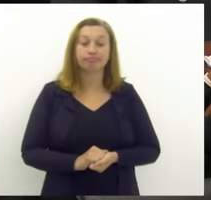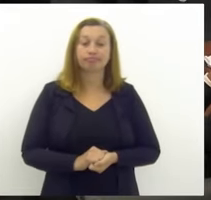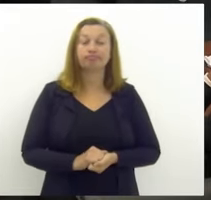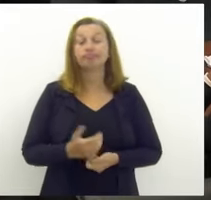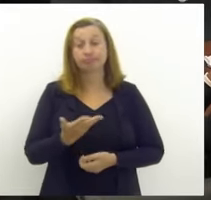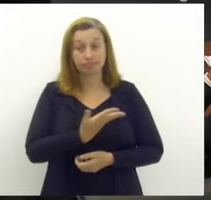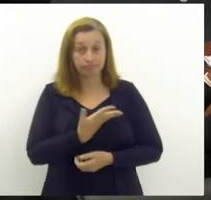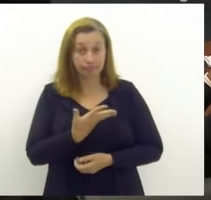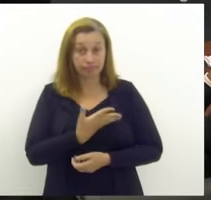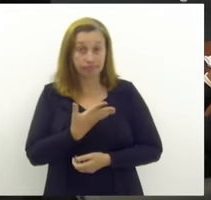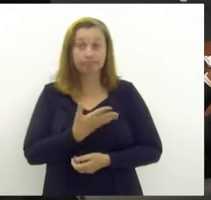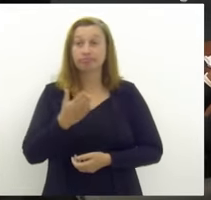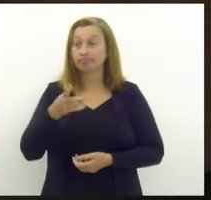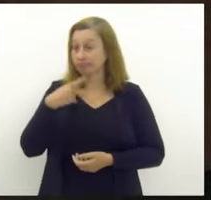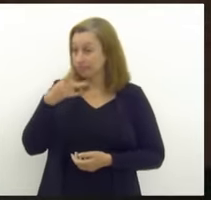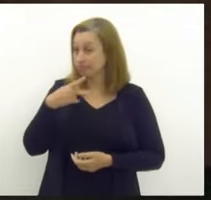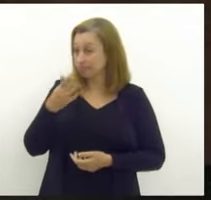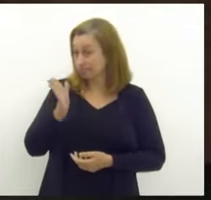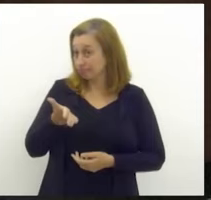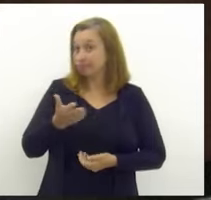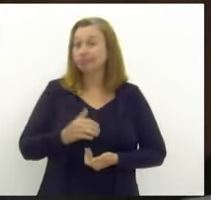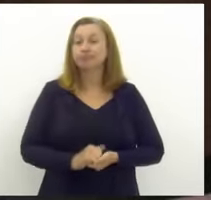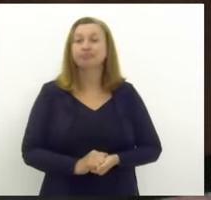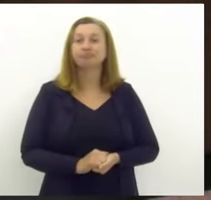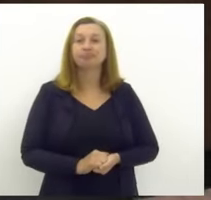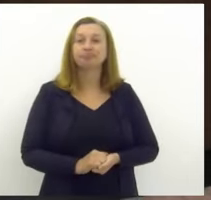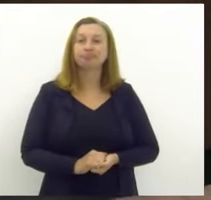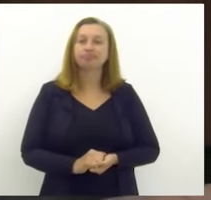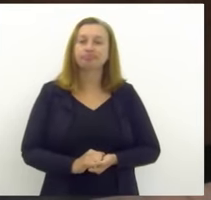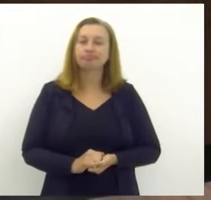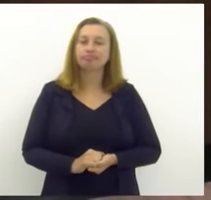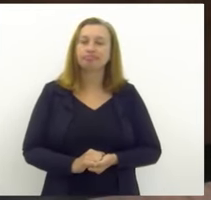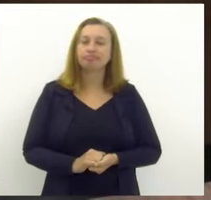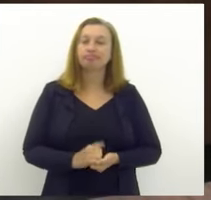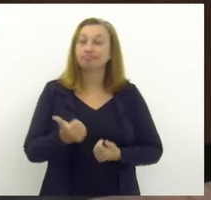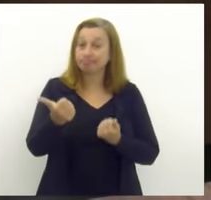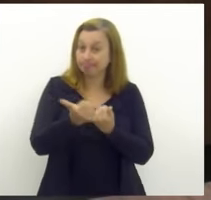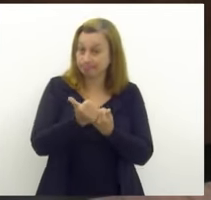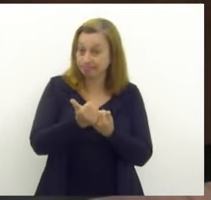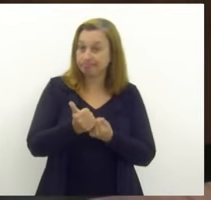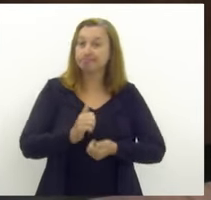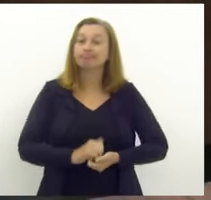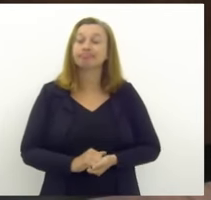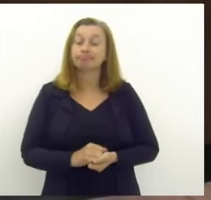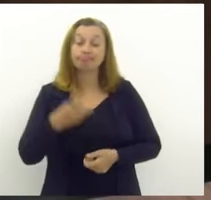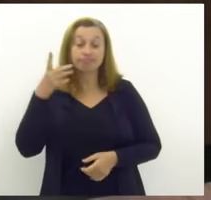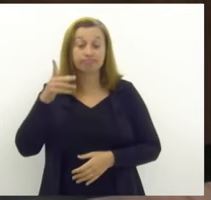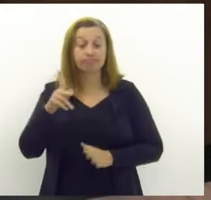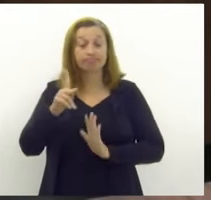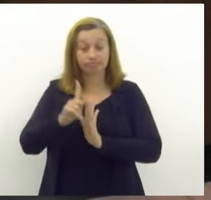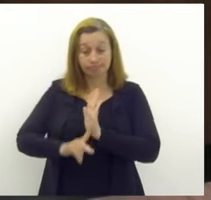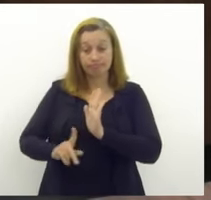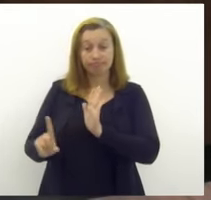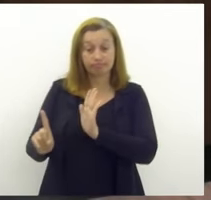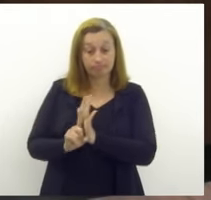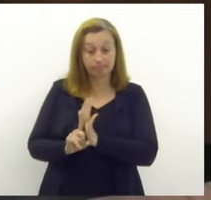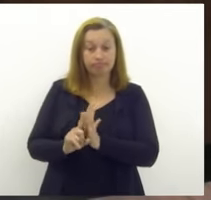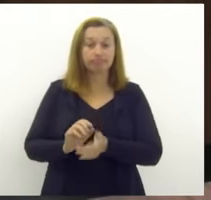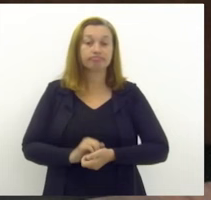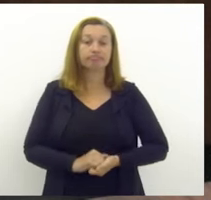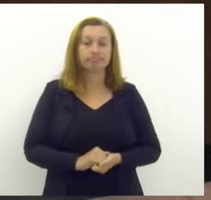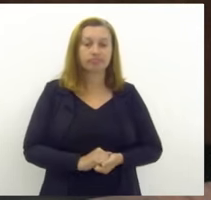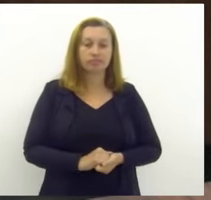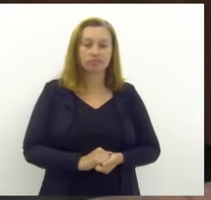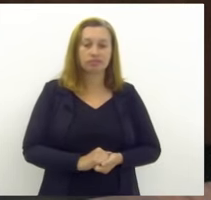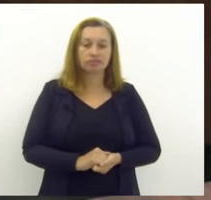colegas que me precederam apoiar esse projeto de lei que